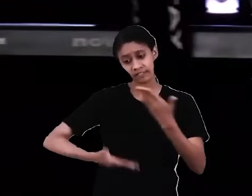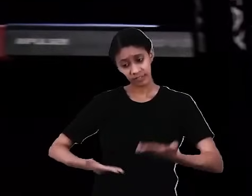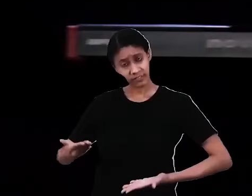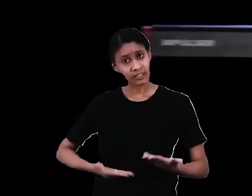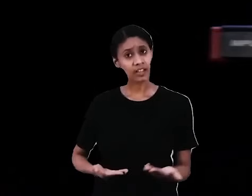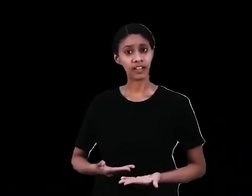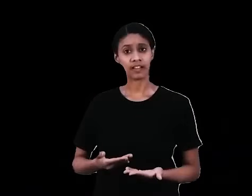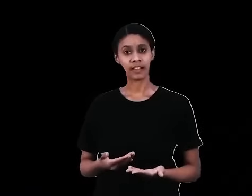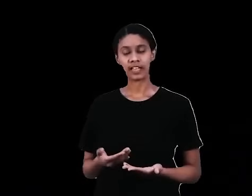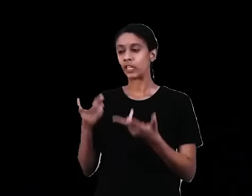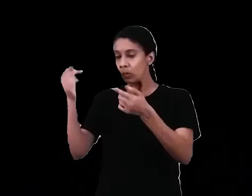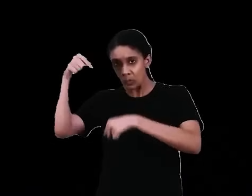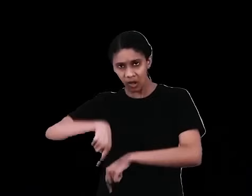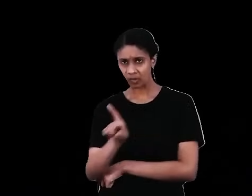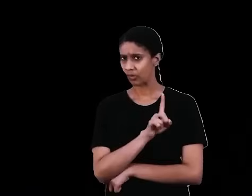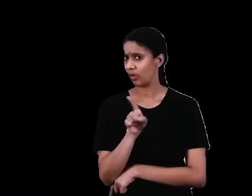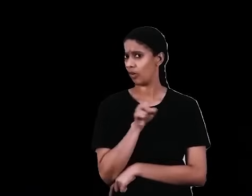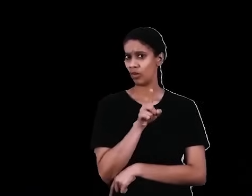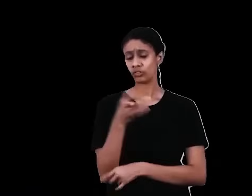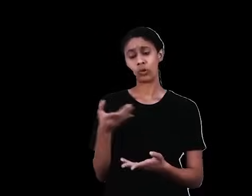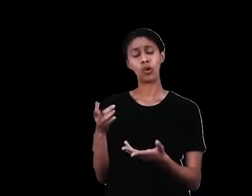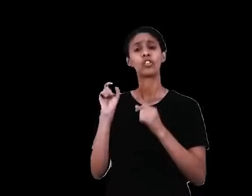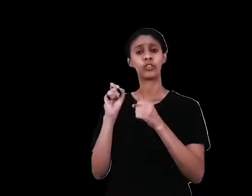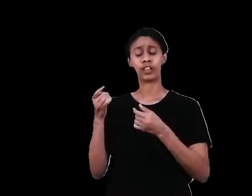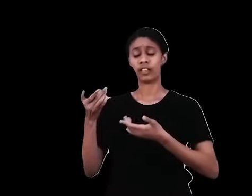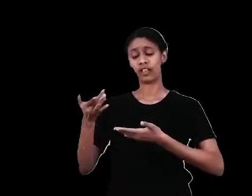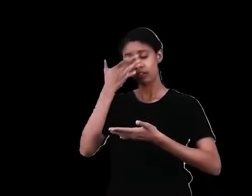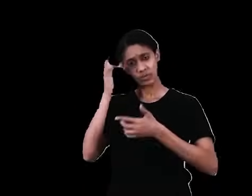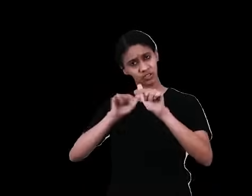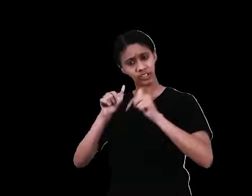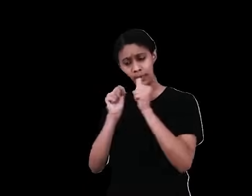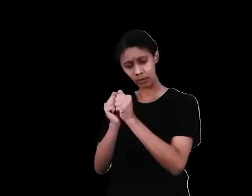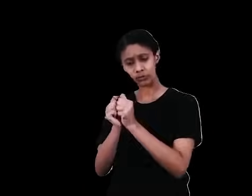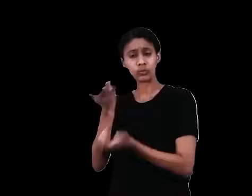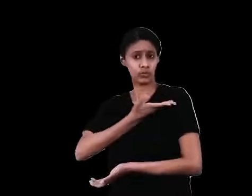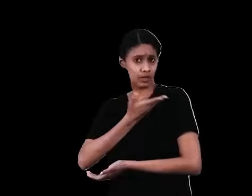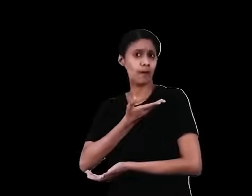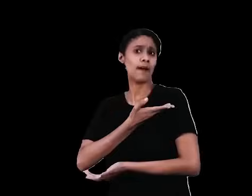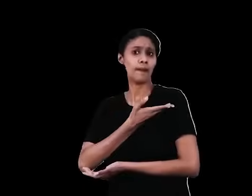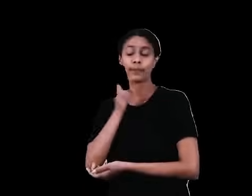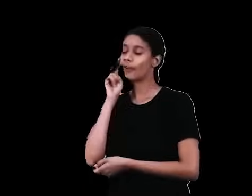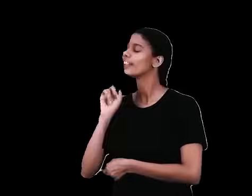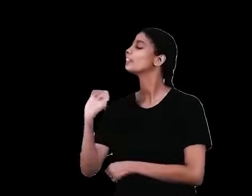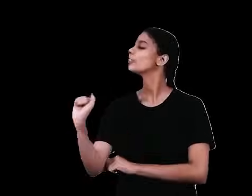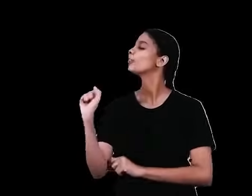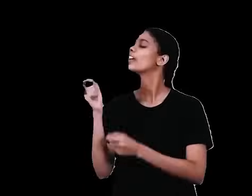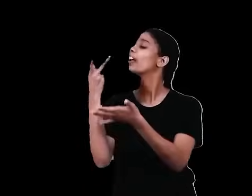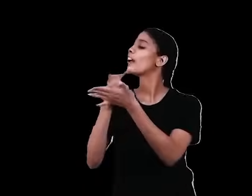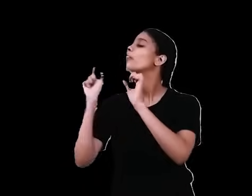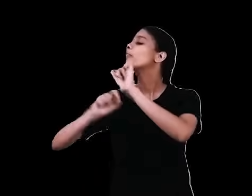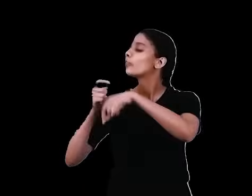era servo. Não é funcionário, porque funcionário hoje é o amigo da gente, é ou não é? Minhas funcionárias estão aqui, ó, minhas amigas, eu escuto. E aí, faz o quê? É ou não é?